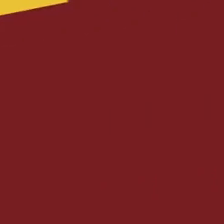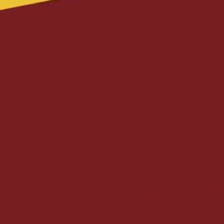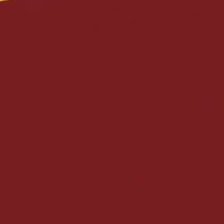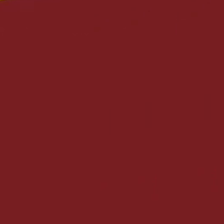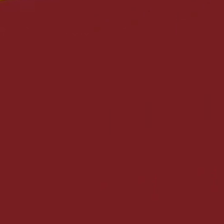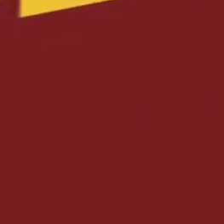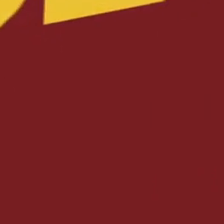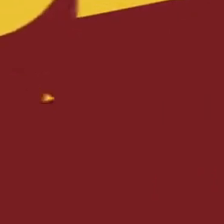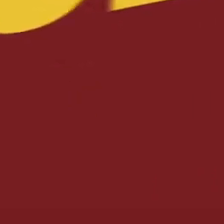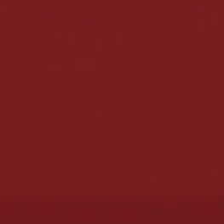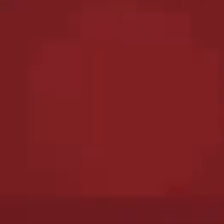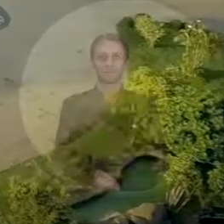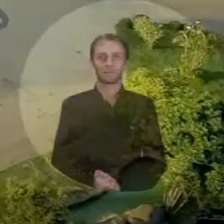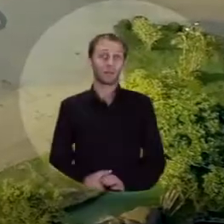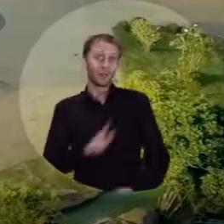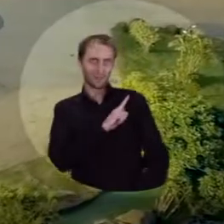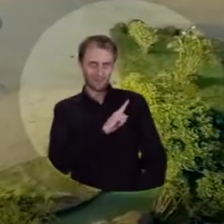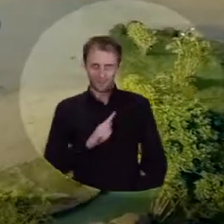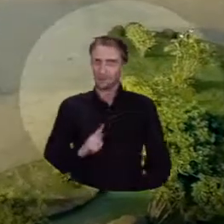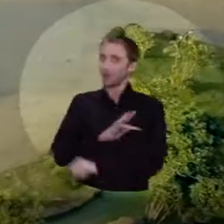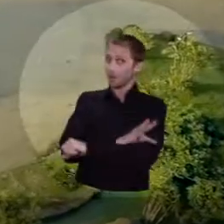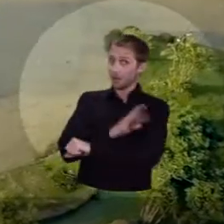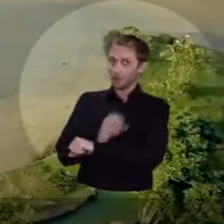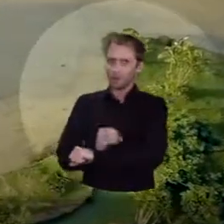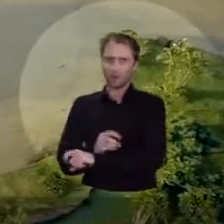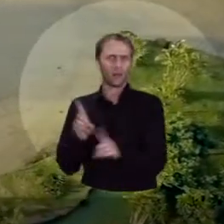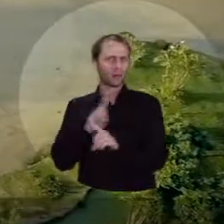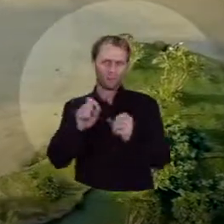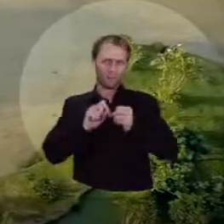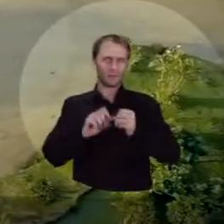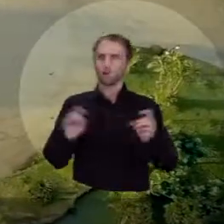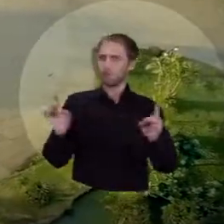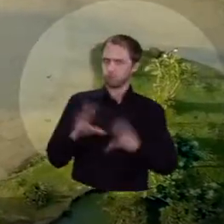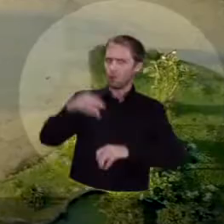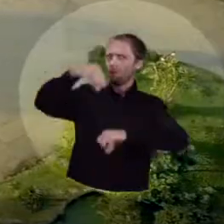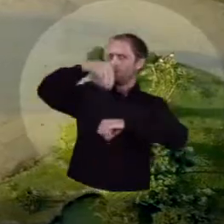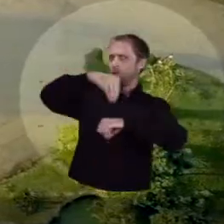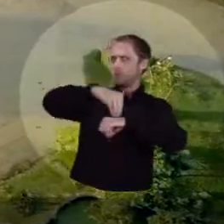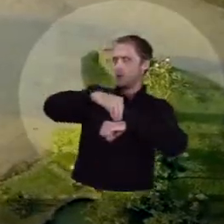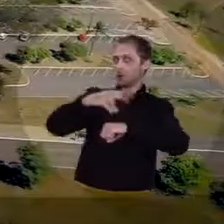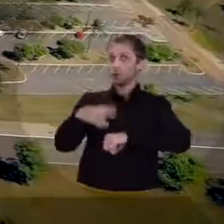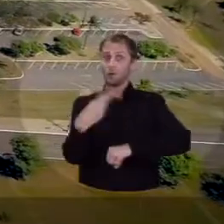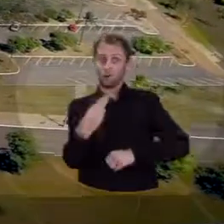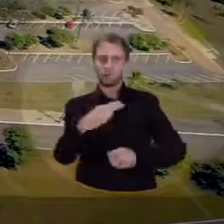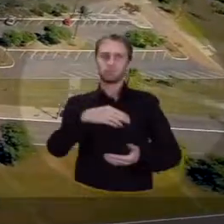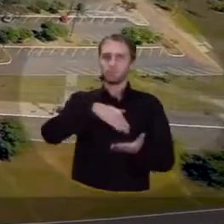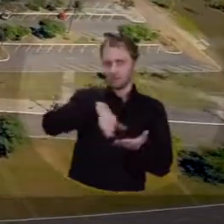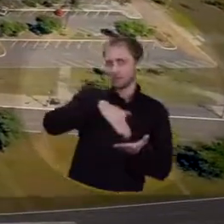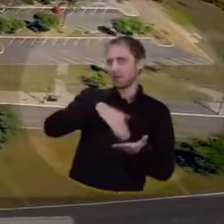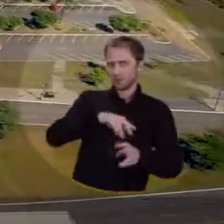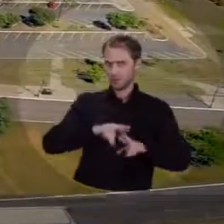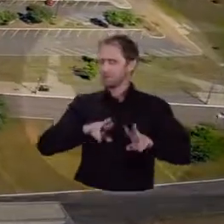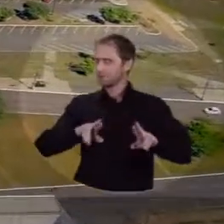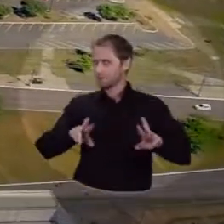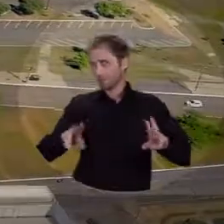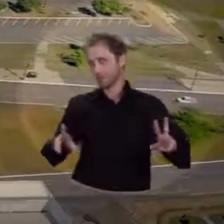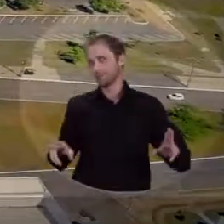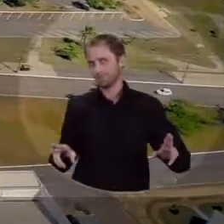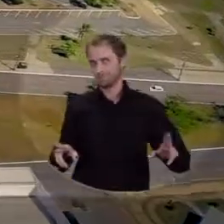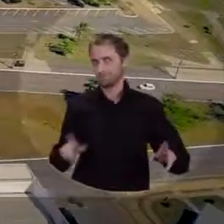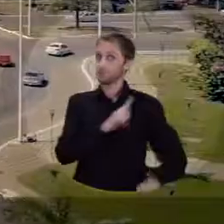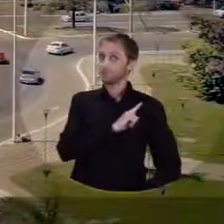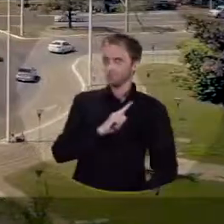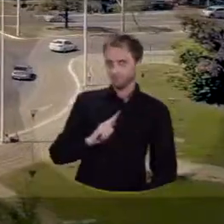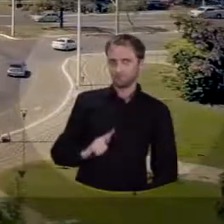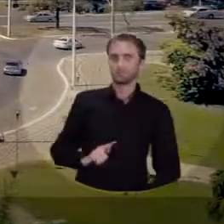agora é Carless. O governo do Tocantins não se faz só no Palácio Araguaia ou nas secretarias da Praça dos